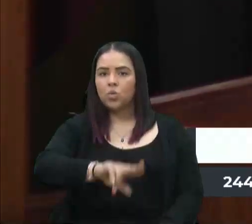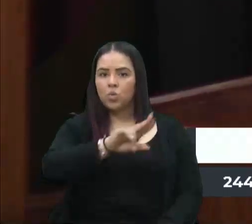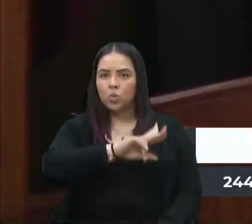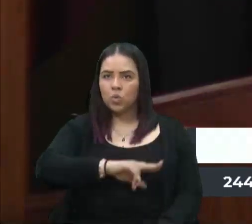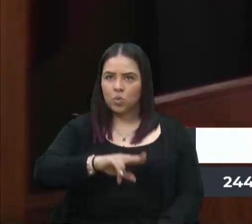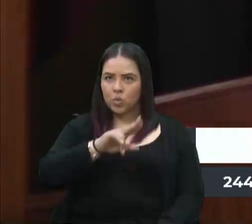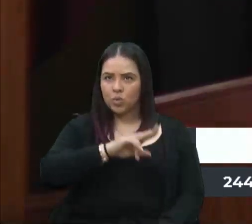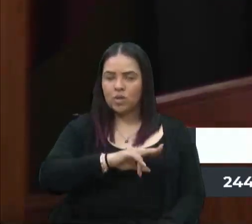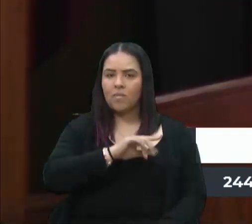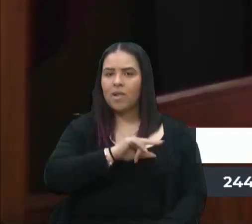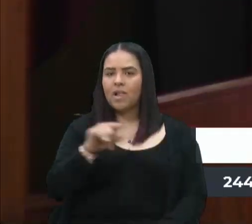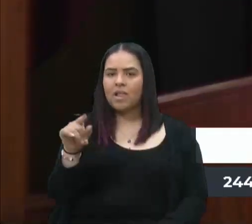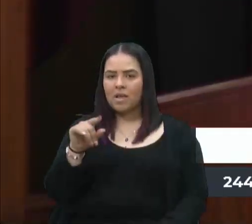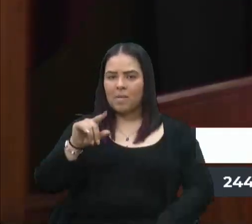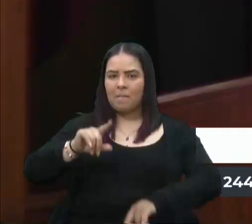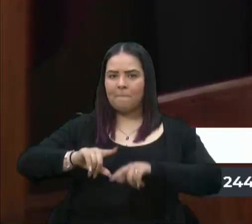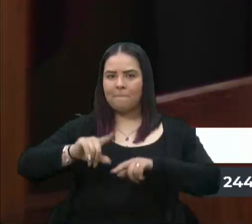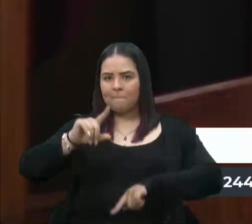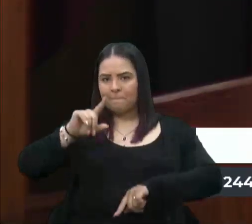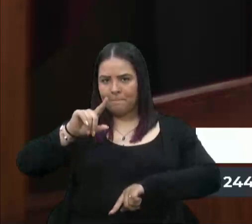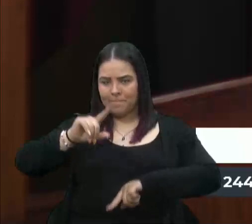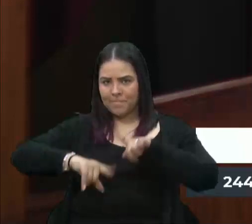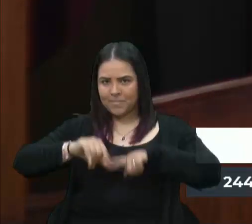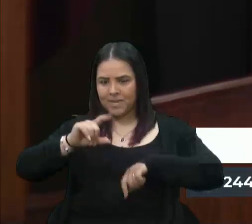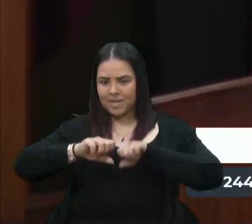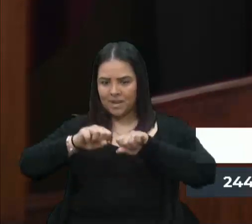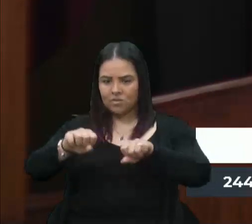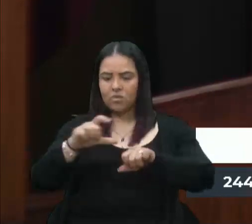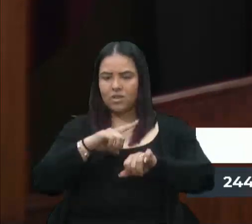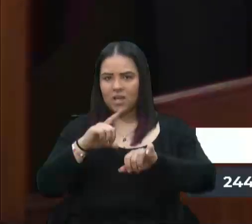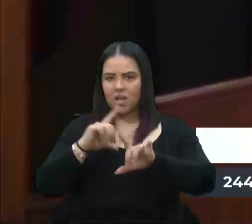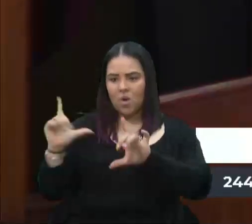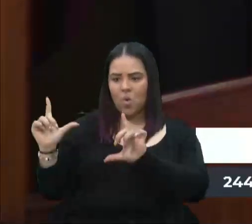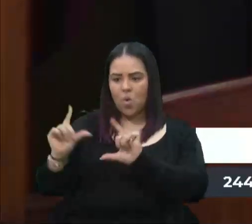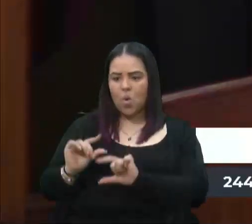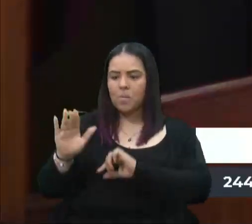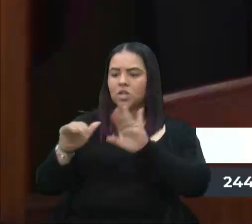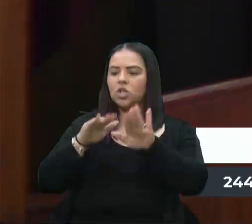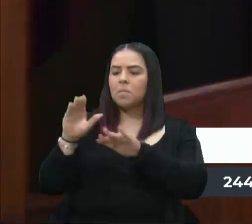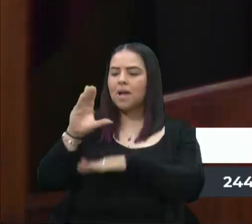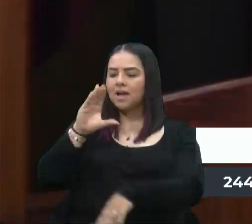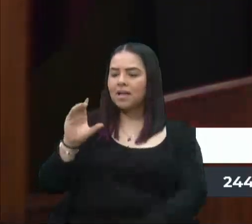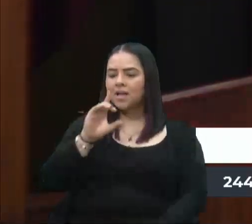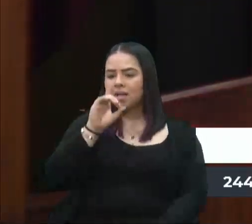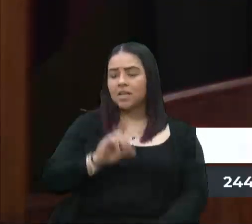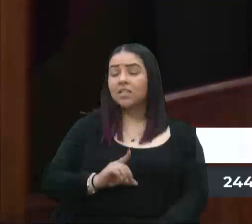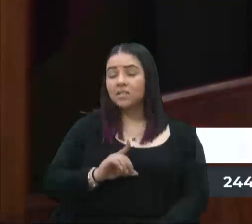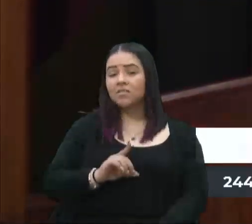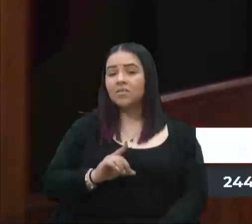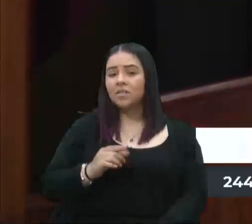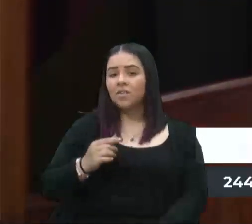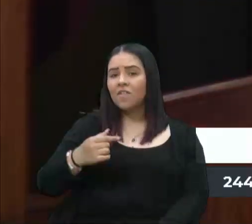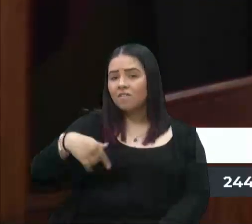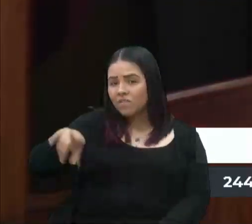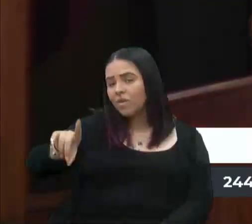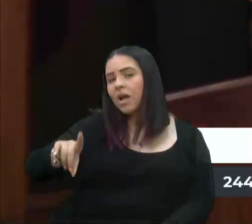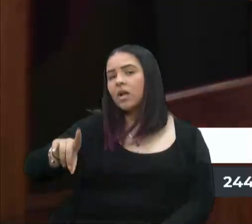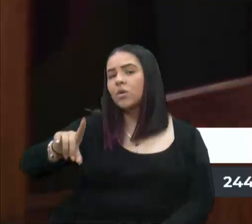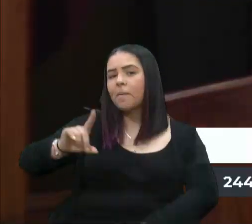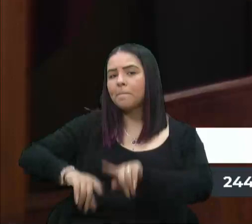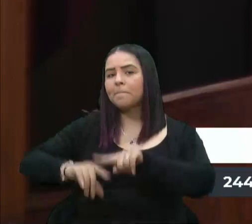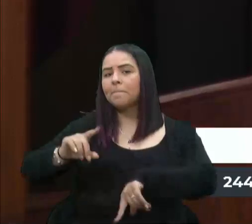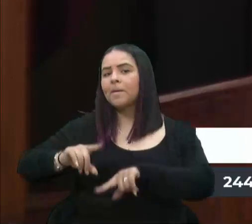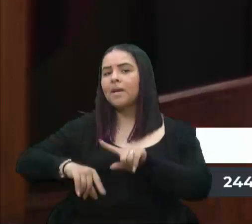dos supermercados, para se promover em ofertas, para chamar cliente. Vão nos supermercados